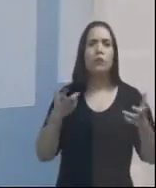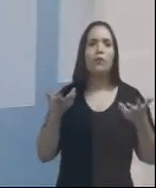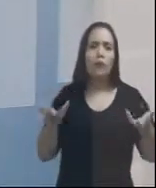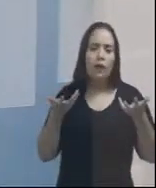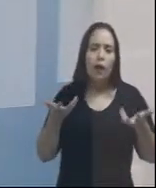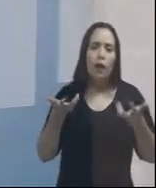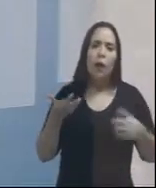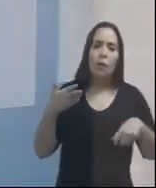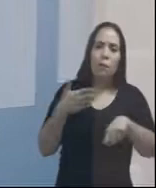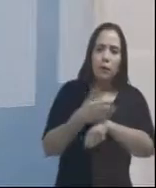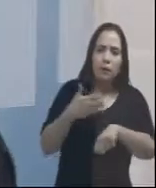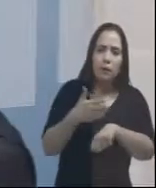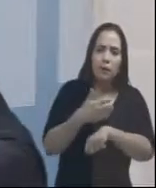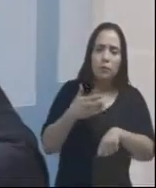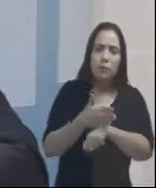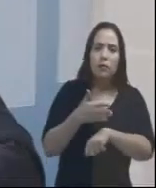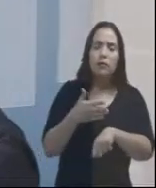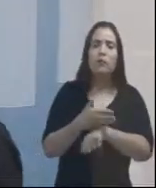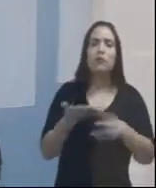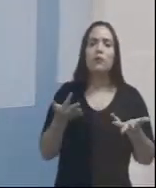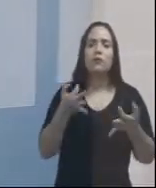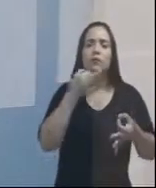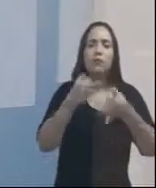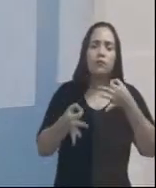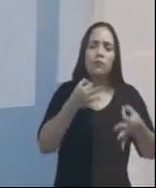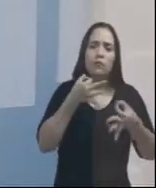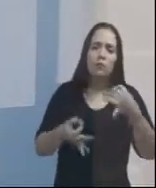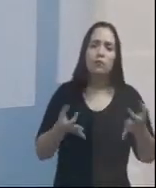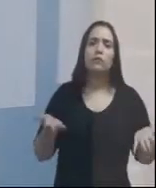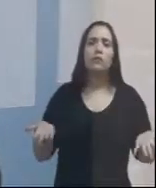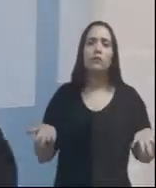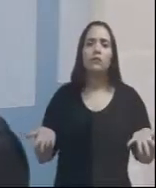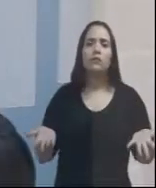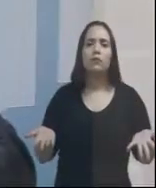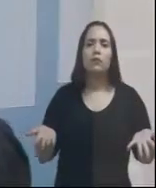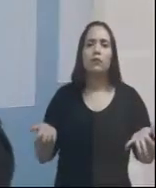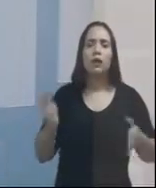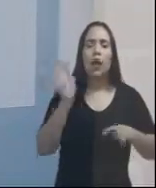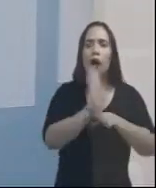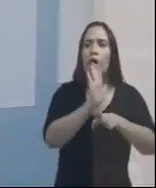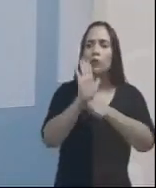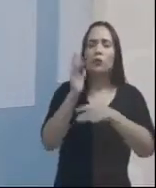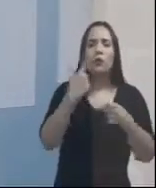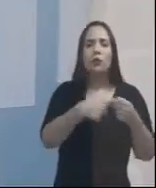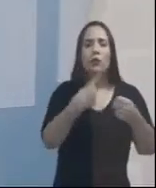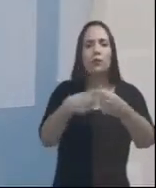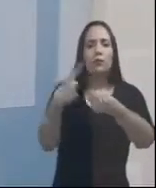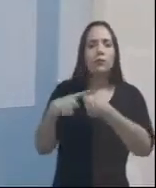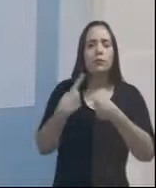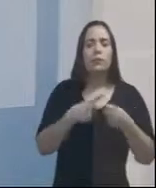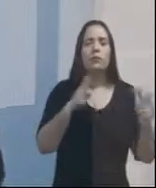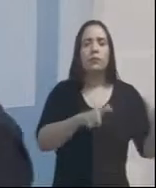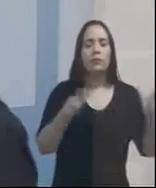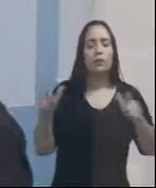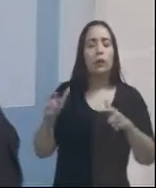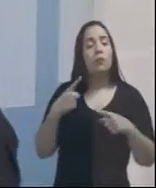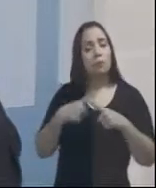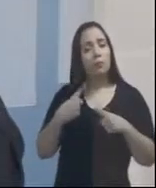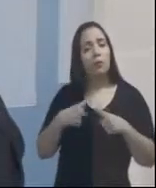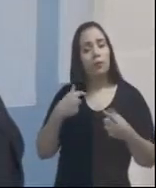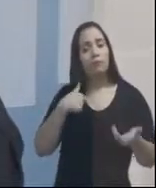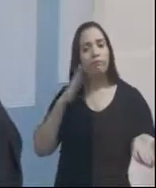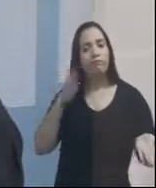sua participação ao seu reduto, ao seu município, ao seu bairro. Eu digo por